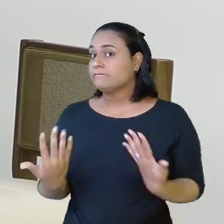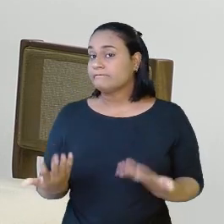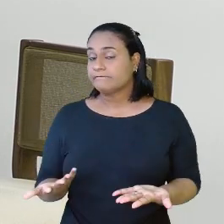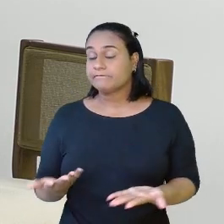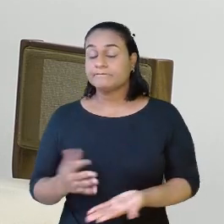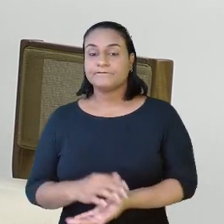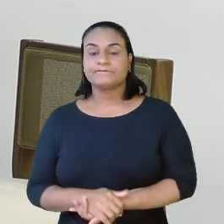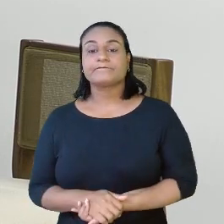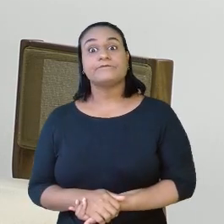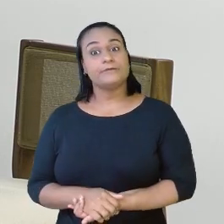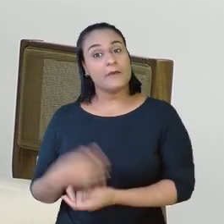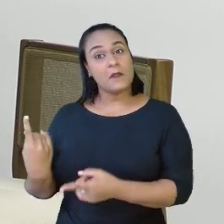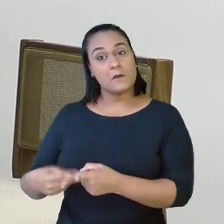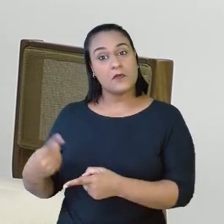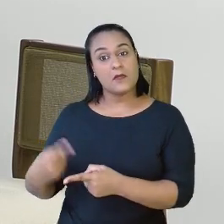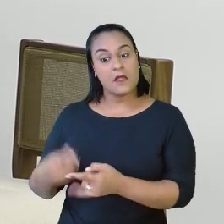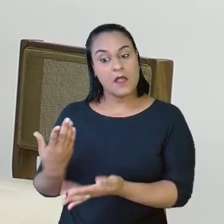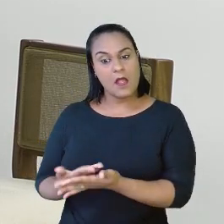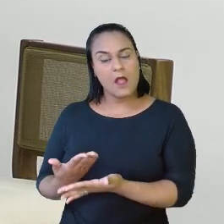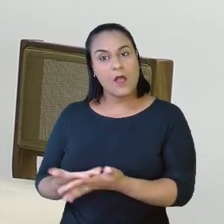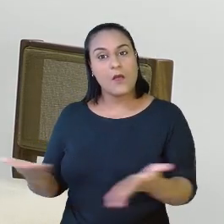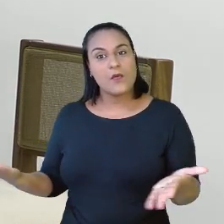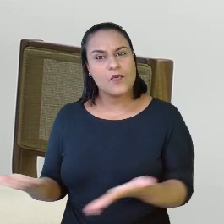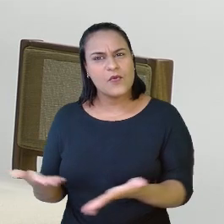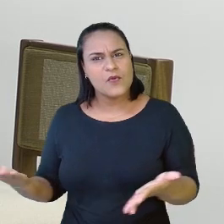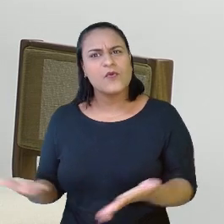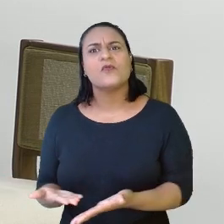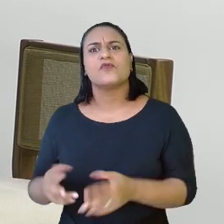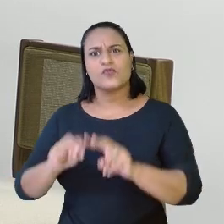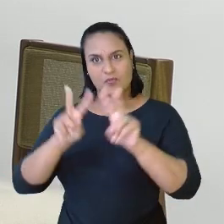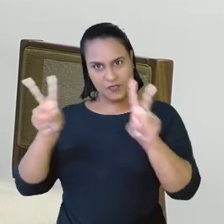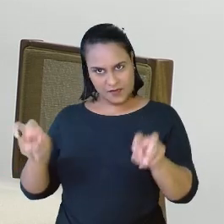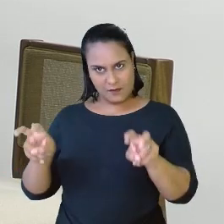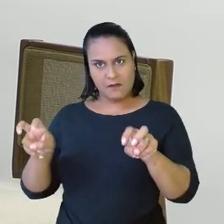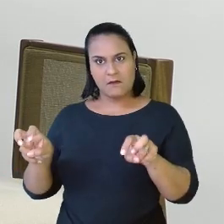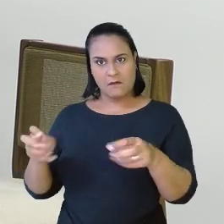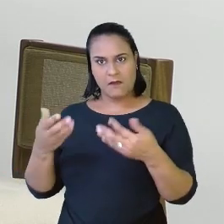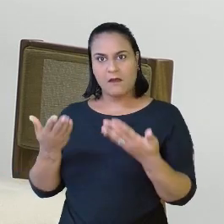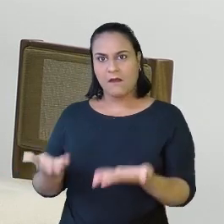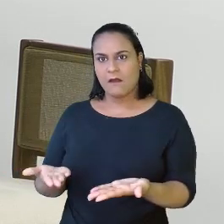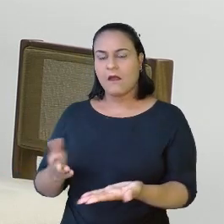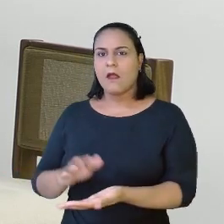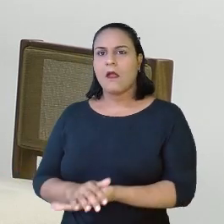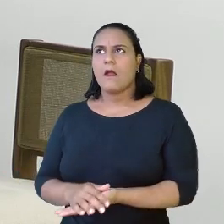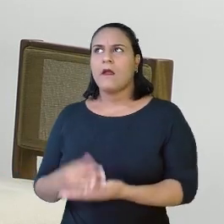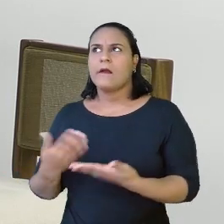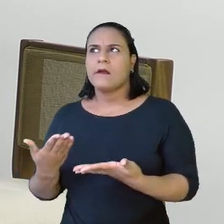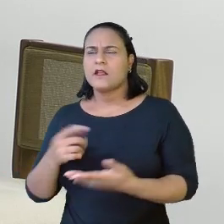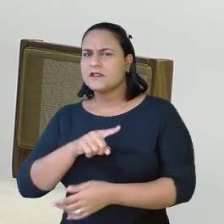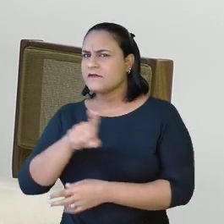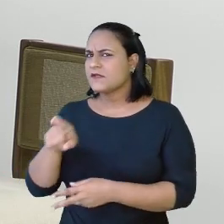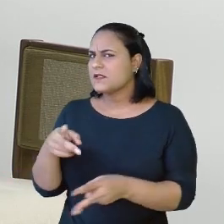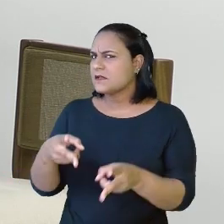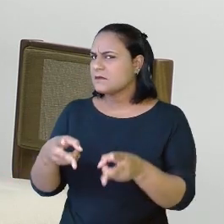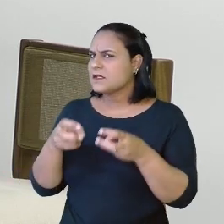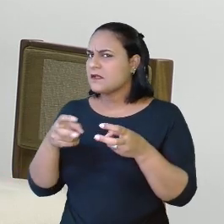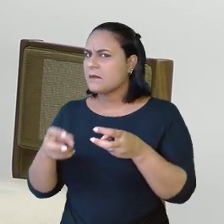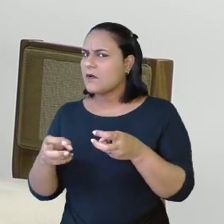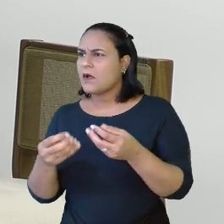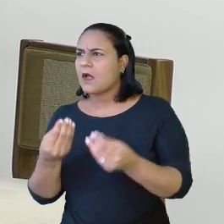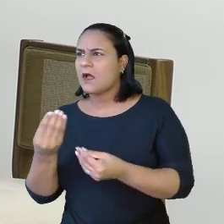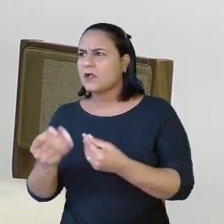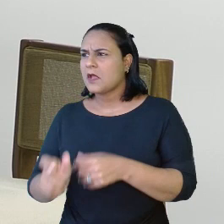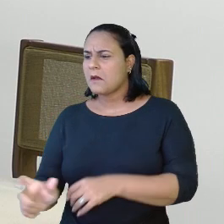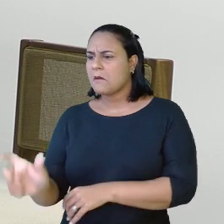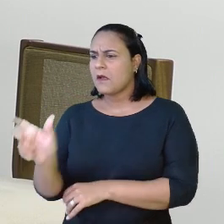Porque justamente a aula de hoje vai falar sobre isso, sobre esses sons. Se vocês perceberam, essas palavras